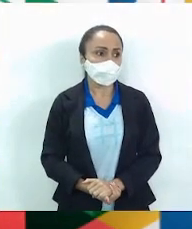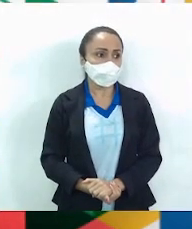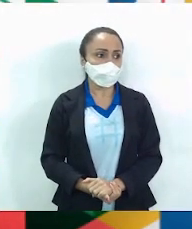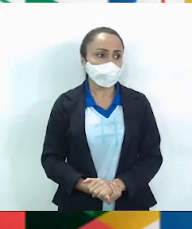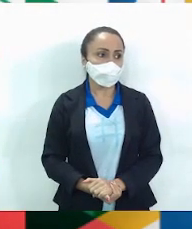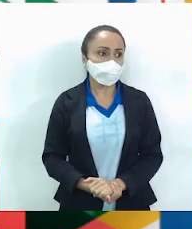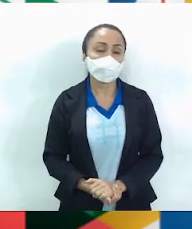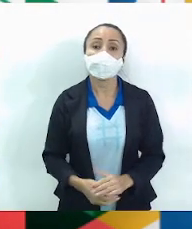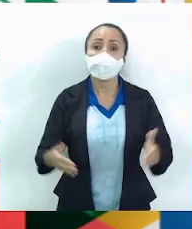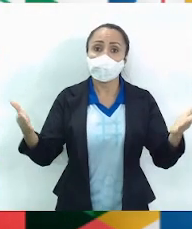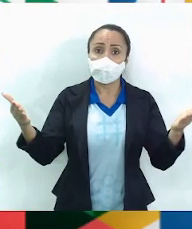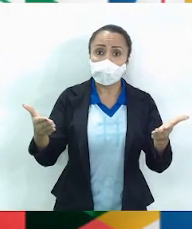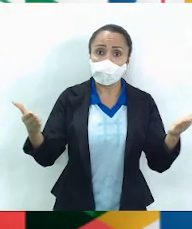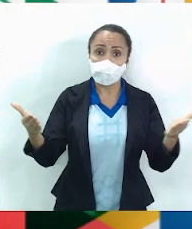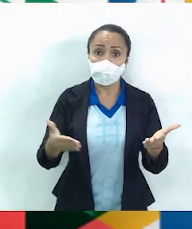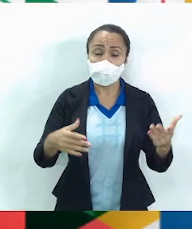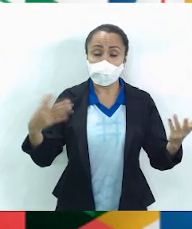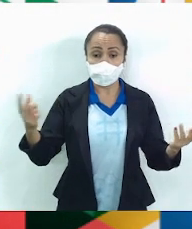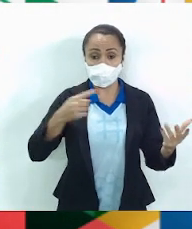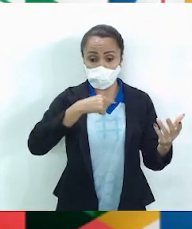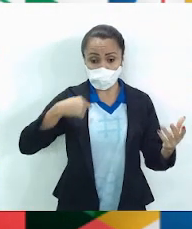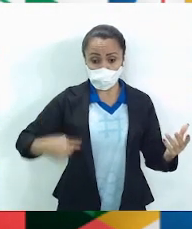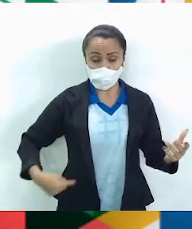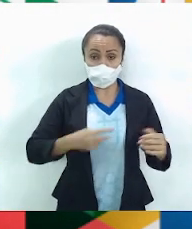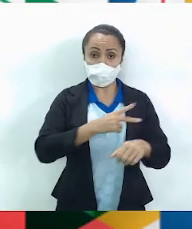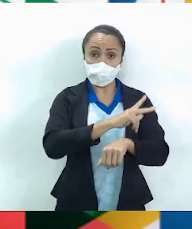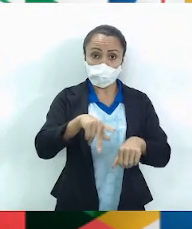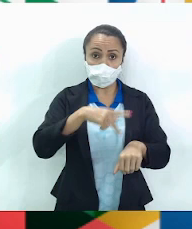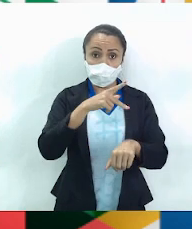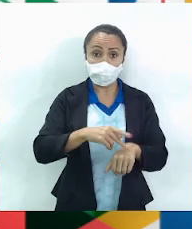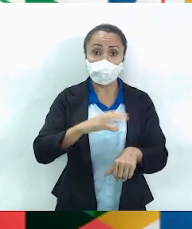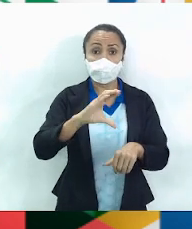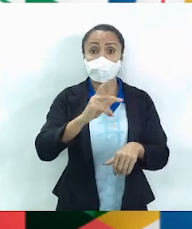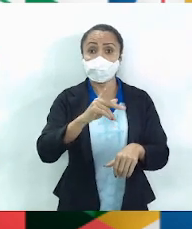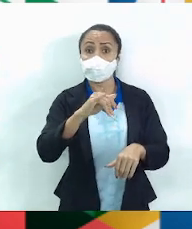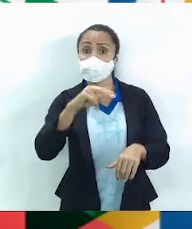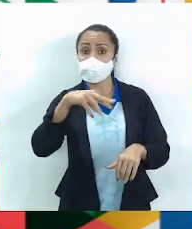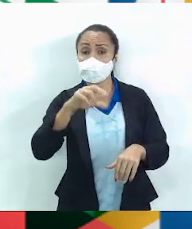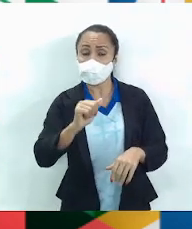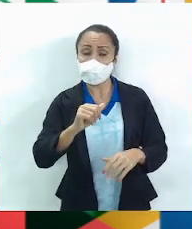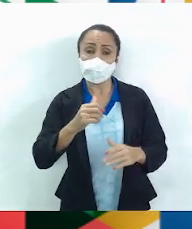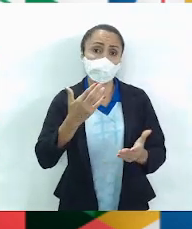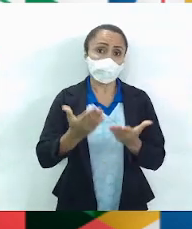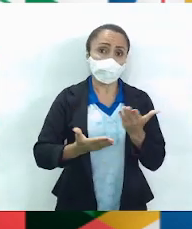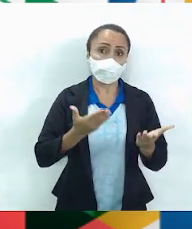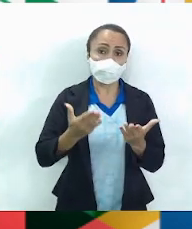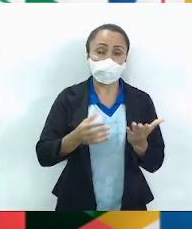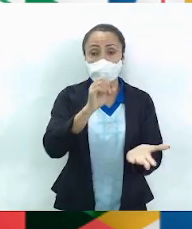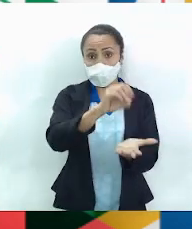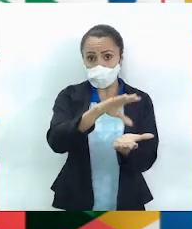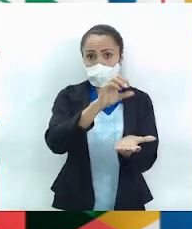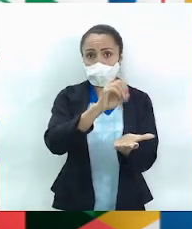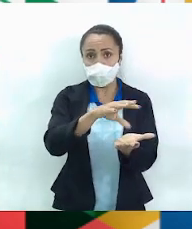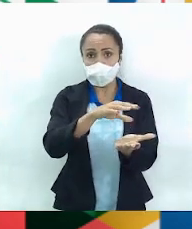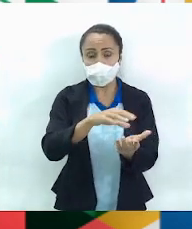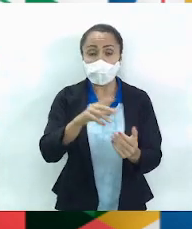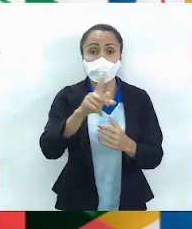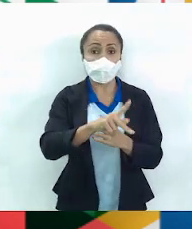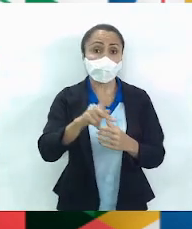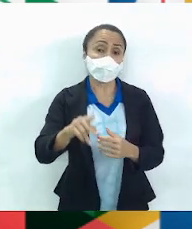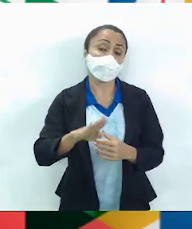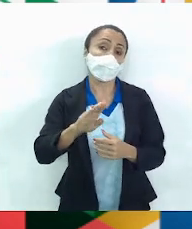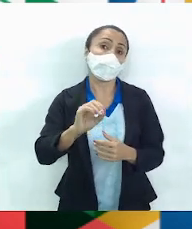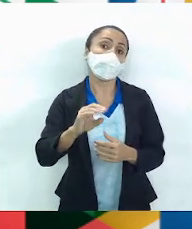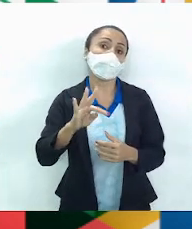nossa questão é sobre a China, a nova superpotência, que foi tratada aí também nas aulas do EducaPE. O professor Botelho